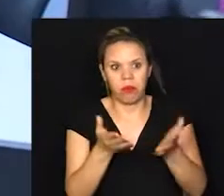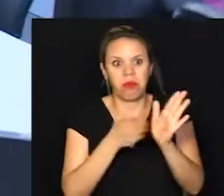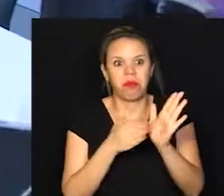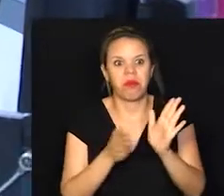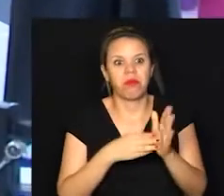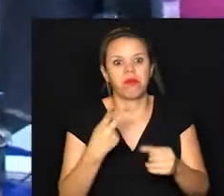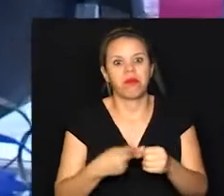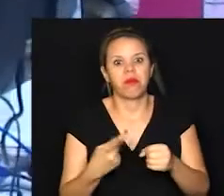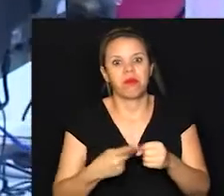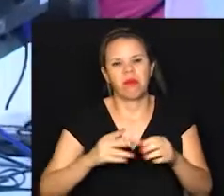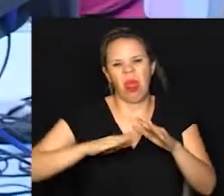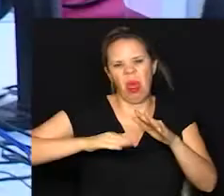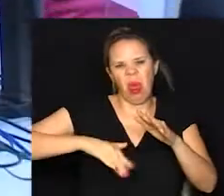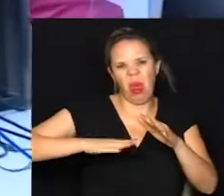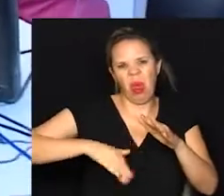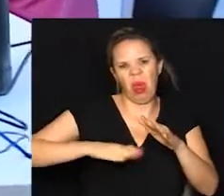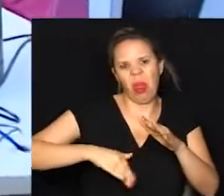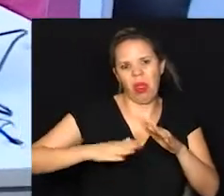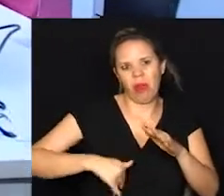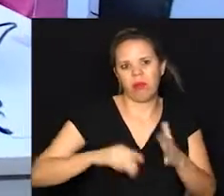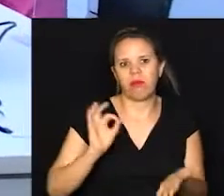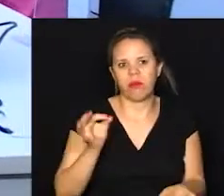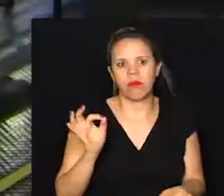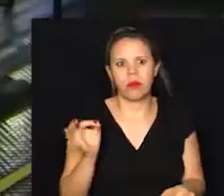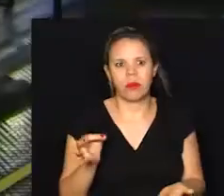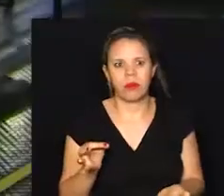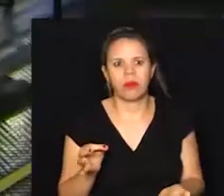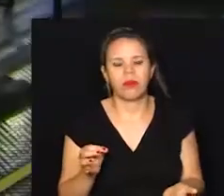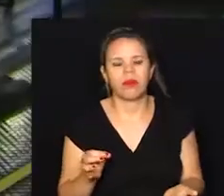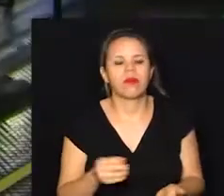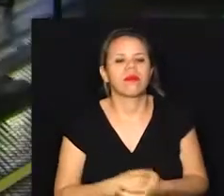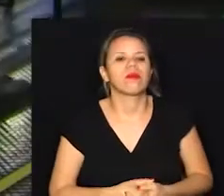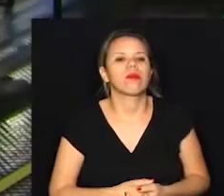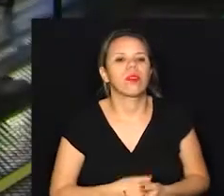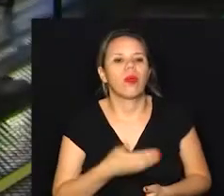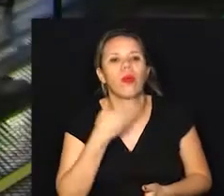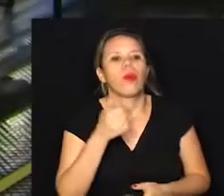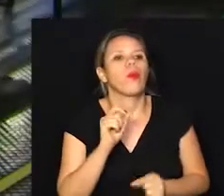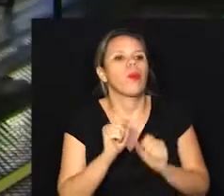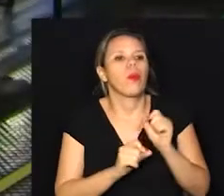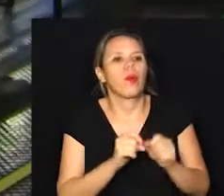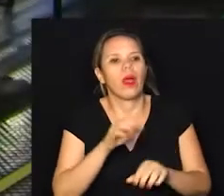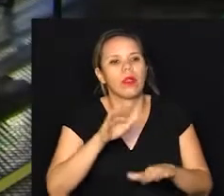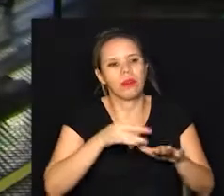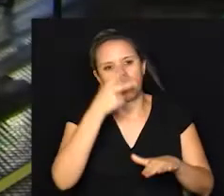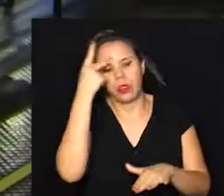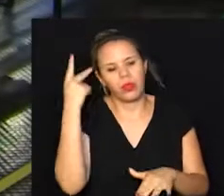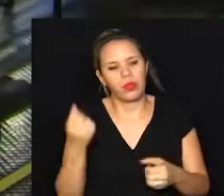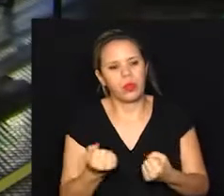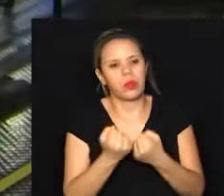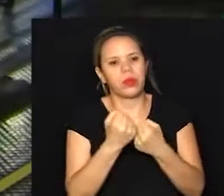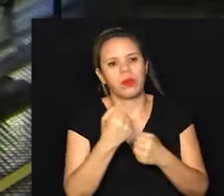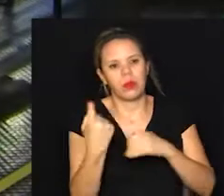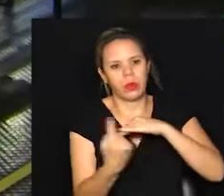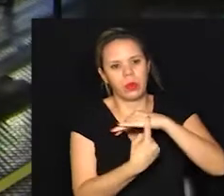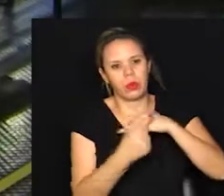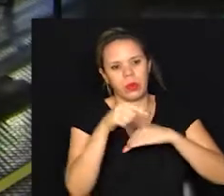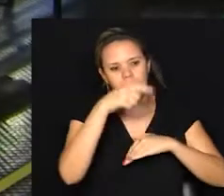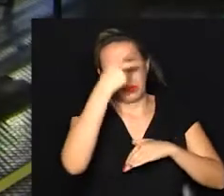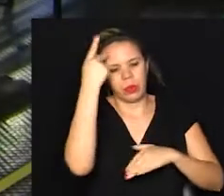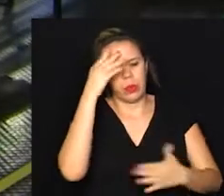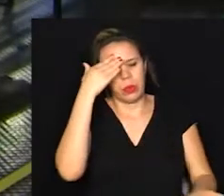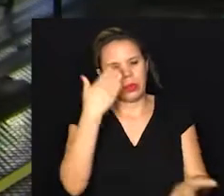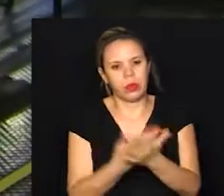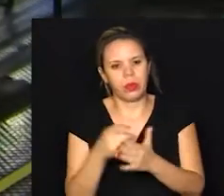oferecer produtos bem mais baratos. Exatamente. A condição vantajosa muitas vezes leva o consumidor